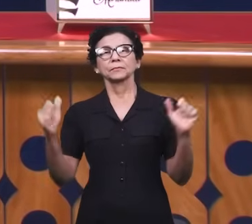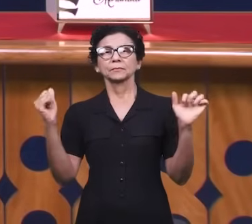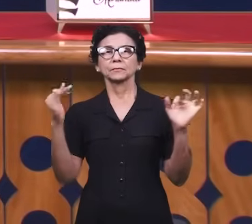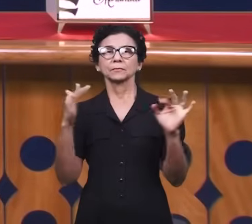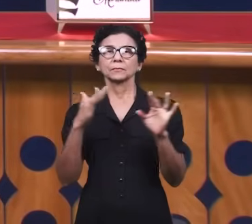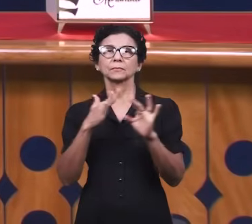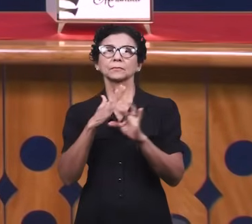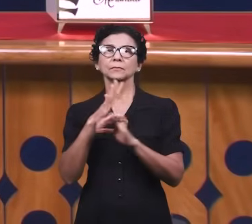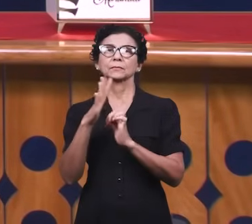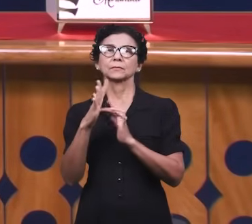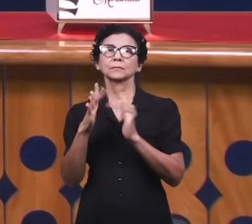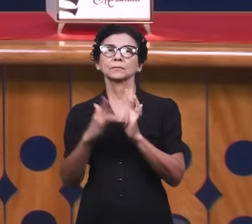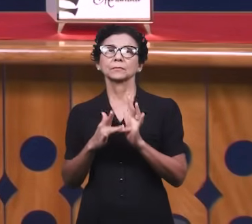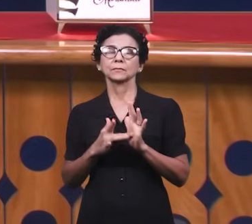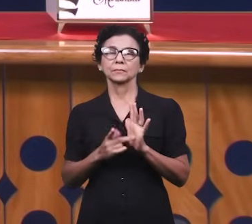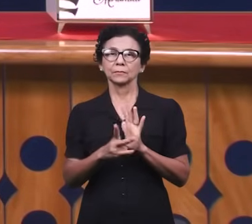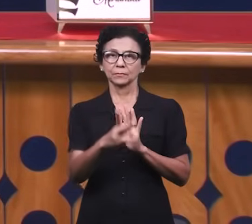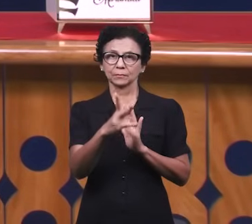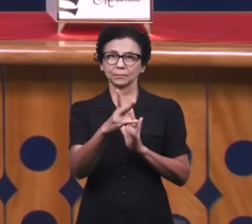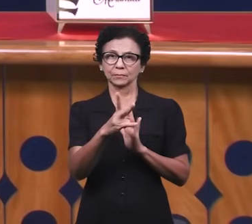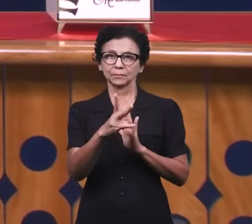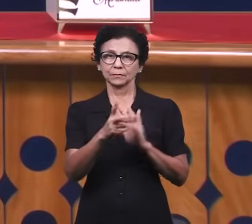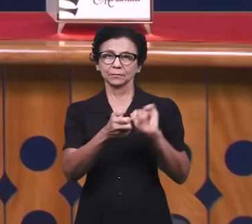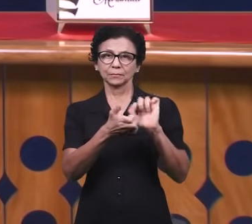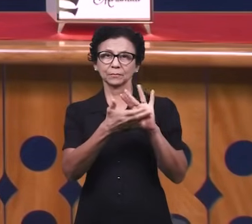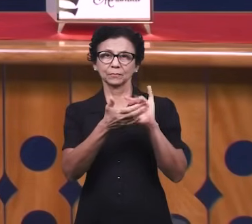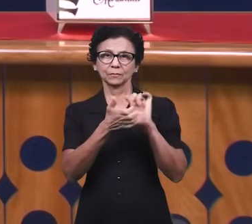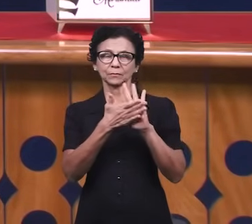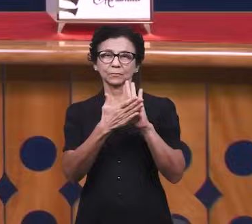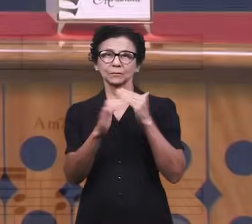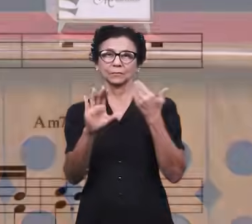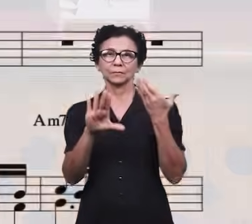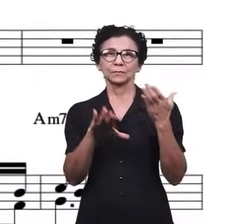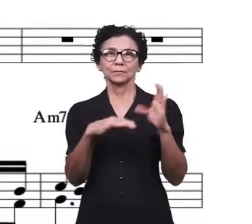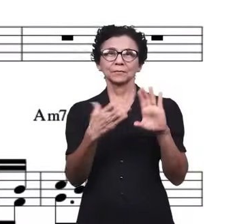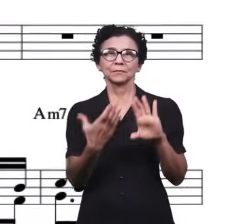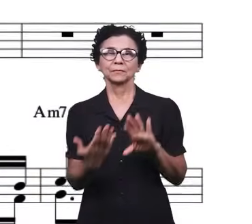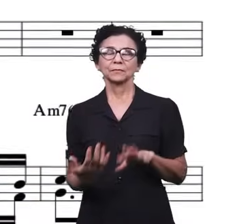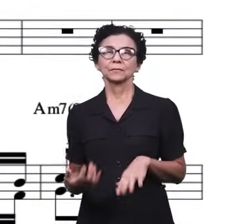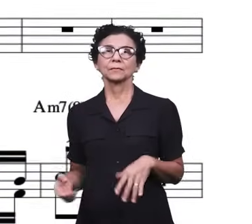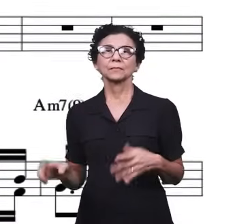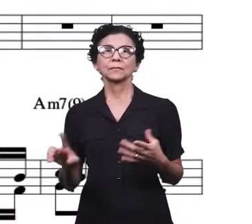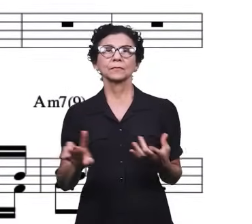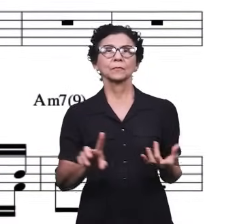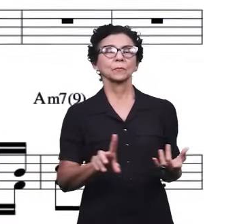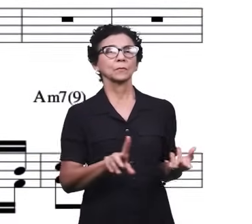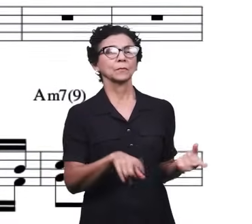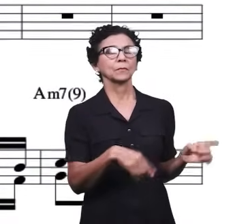Senhor, estaremos cantando mais um louvor de adoração ao nosso Deus. Estamos aqui, ó